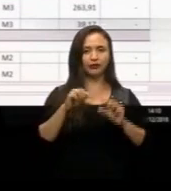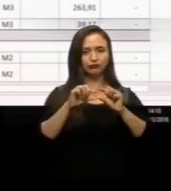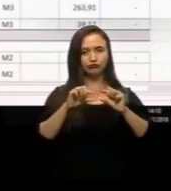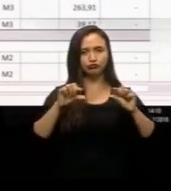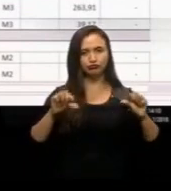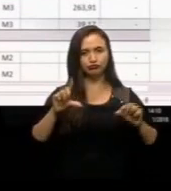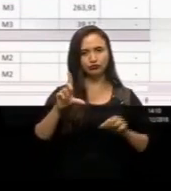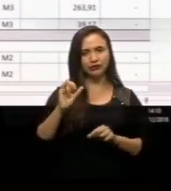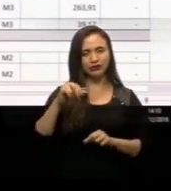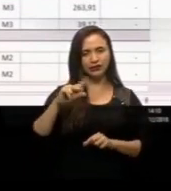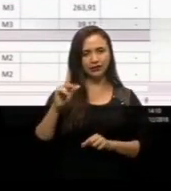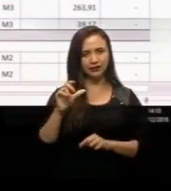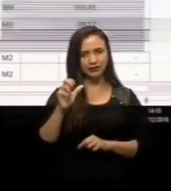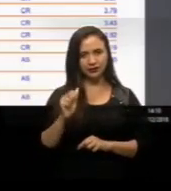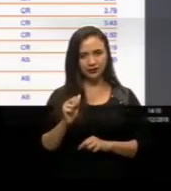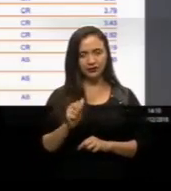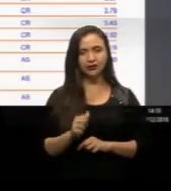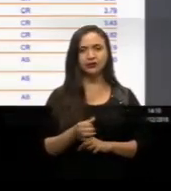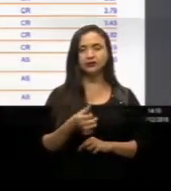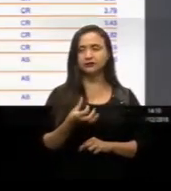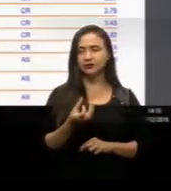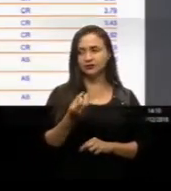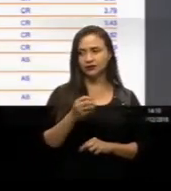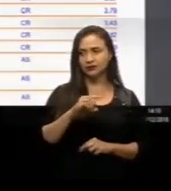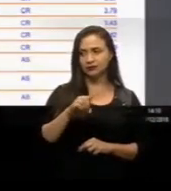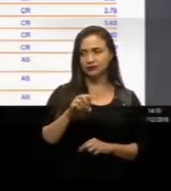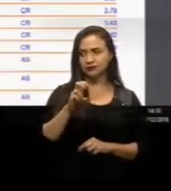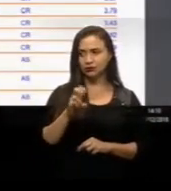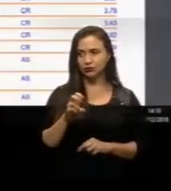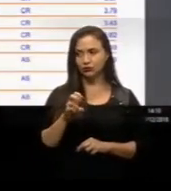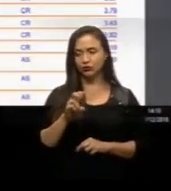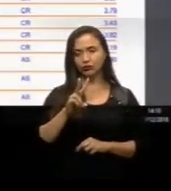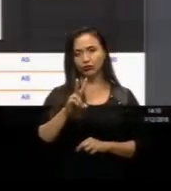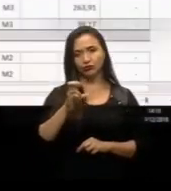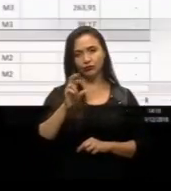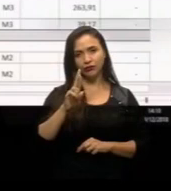gente vai colocar aqui, ó, ACA 60, 5 vergalhão.